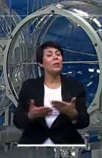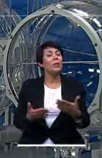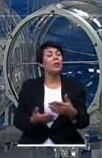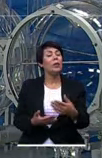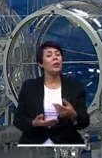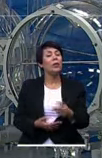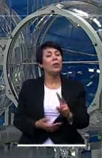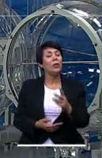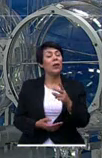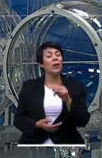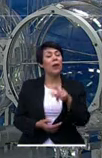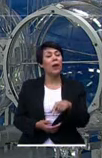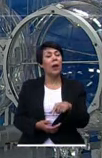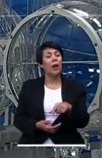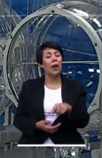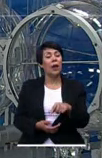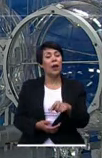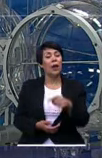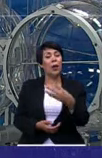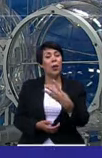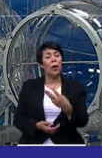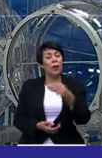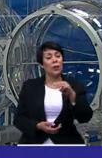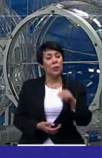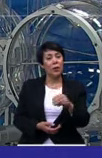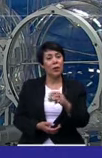dos cinco números na Quina será de